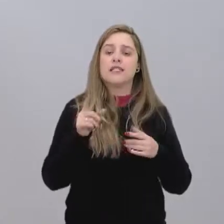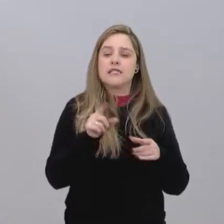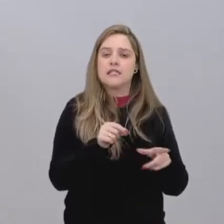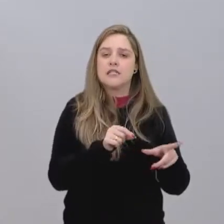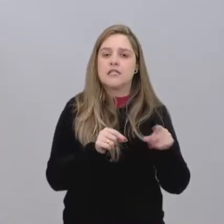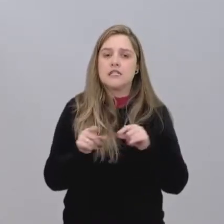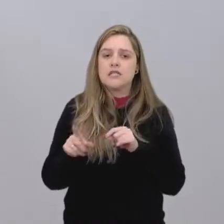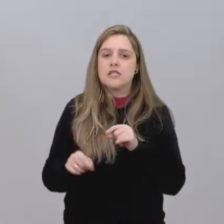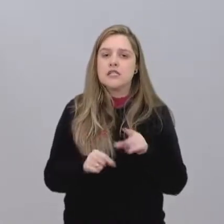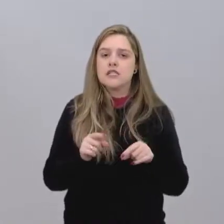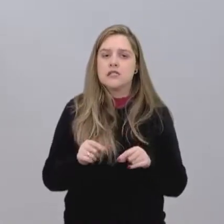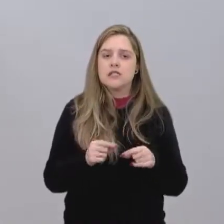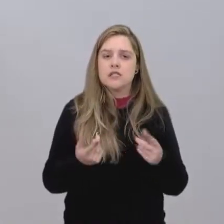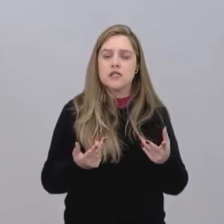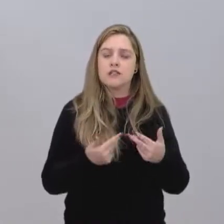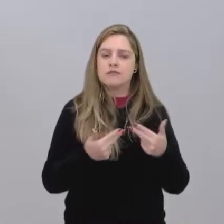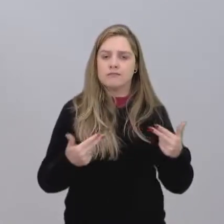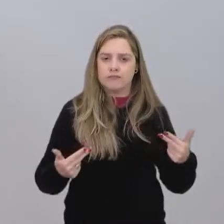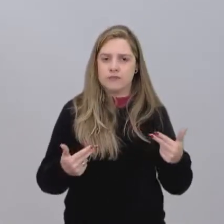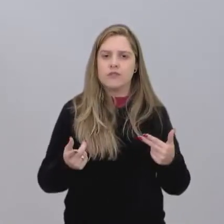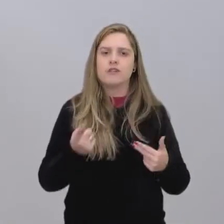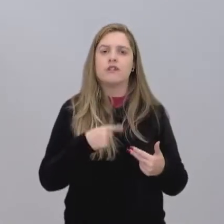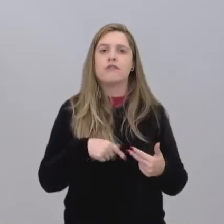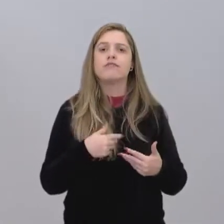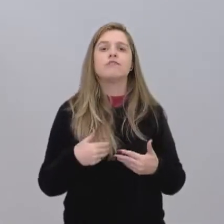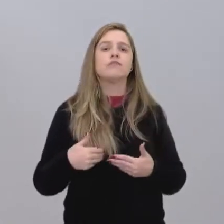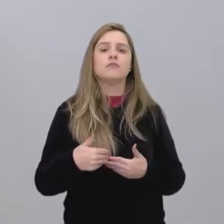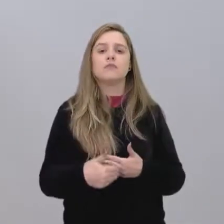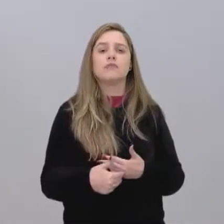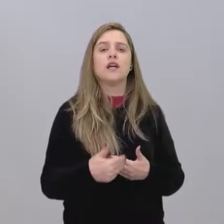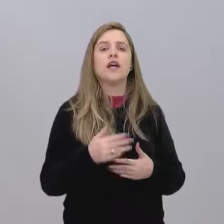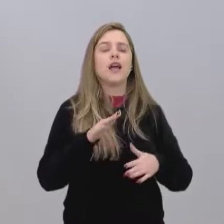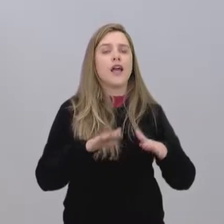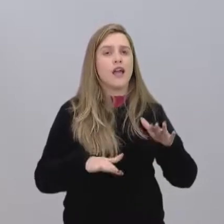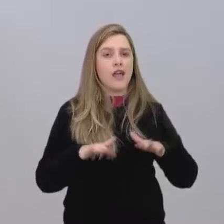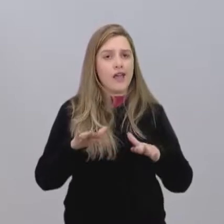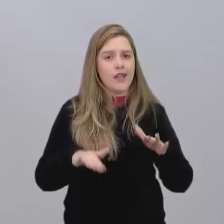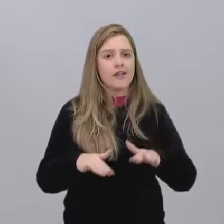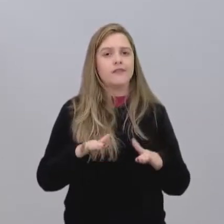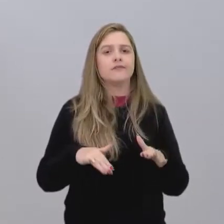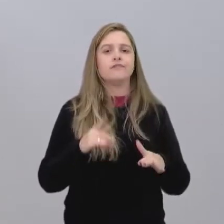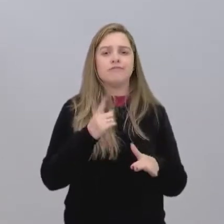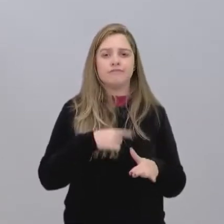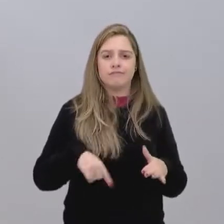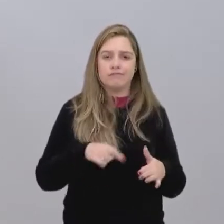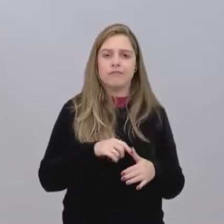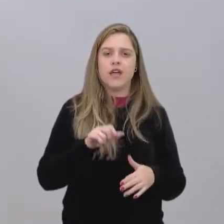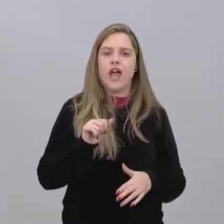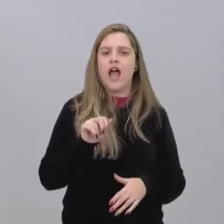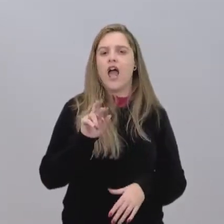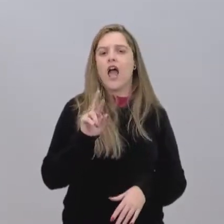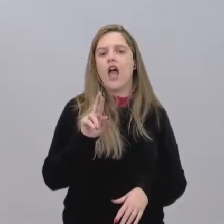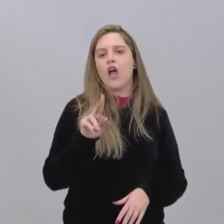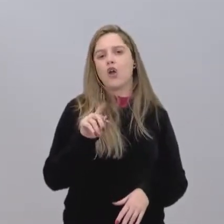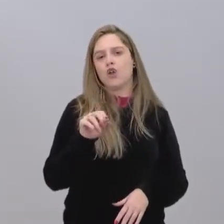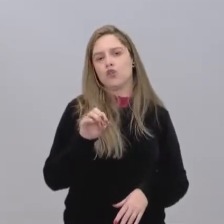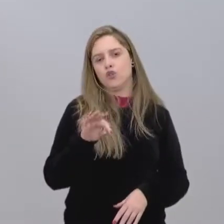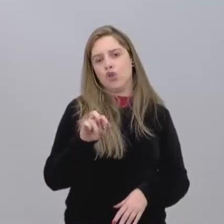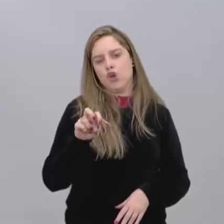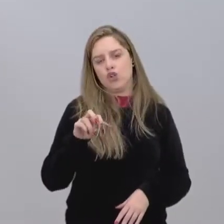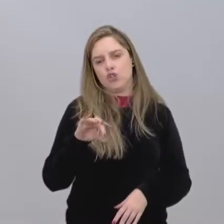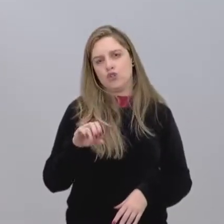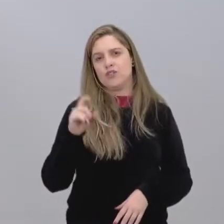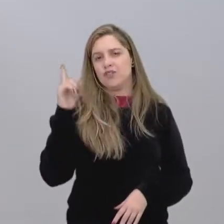acabam se tornando mais resistentes e aí, apesar da utilização desses agrotóxicos, se torna difícil